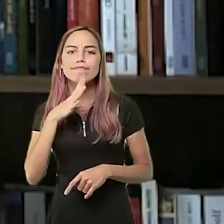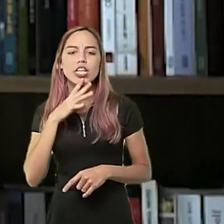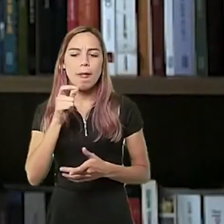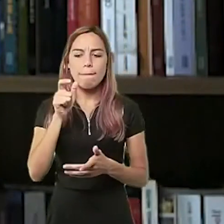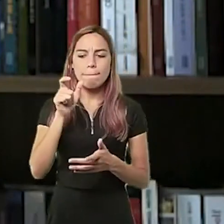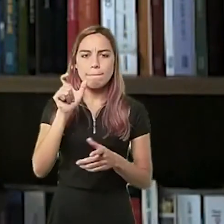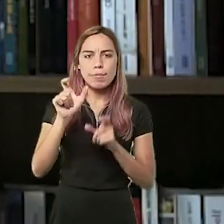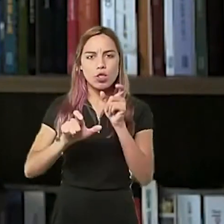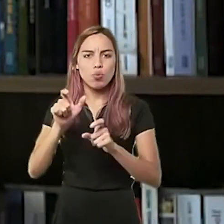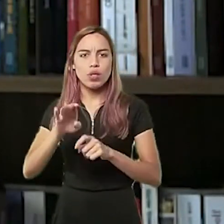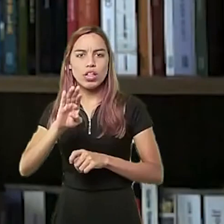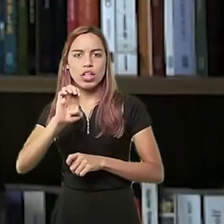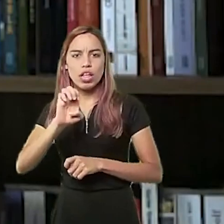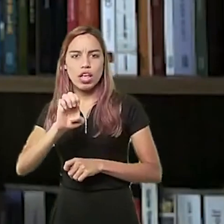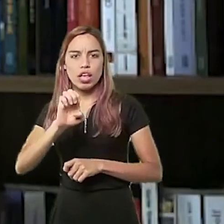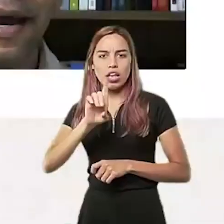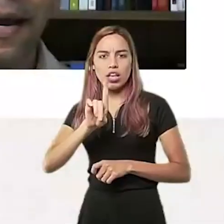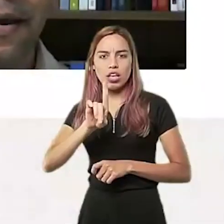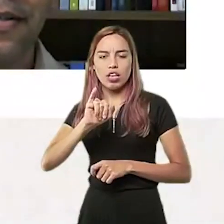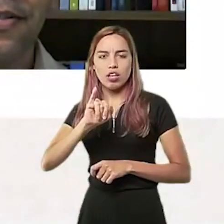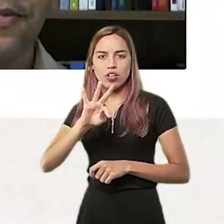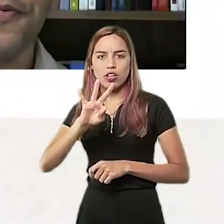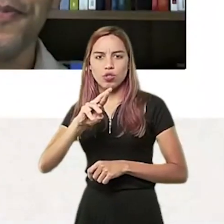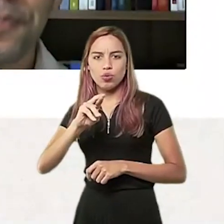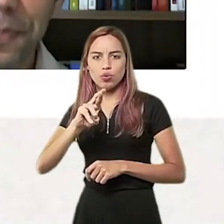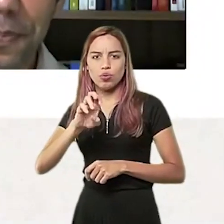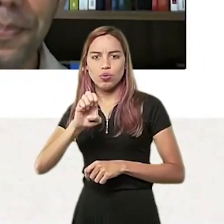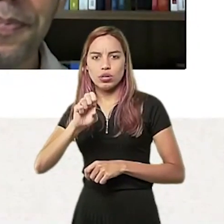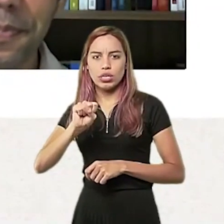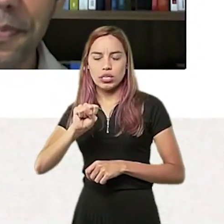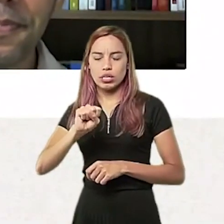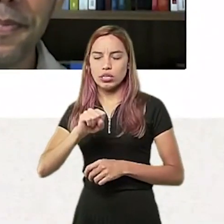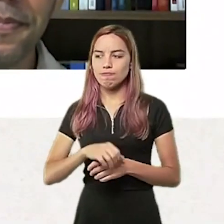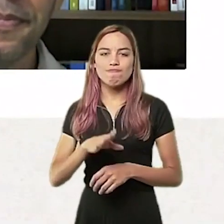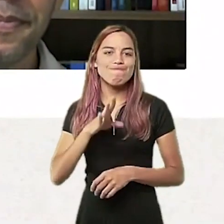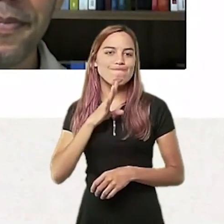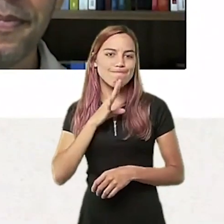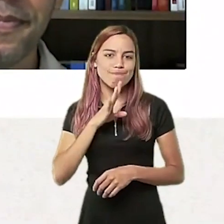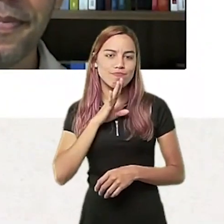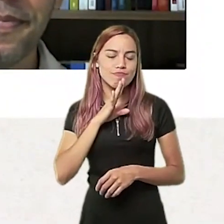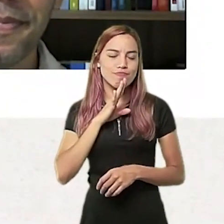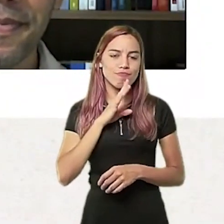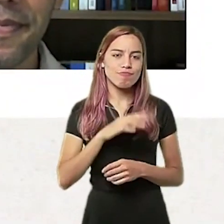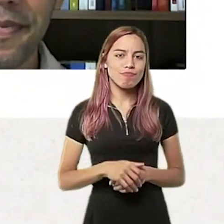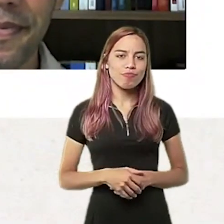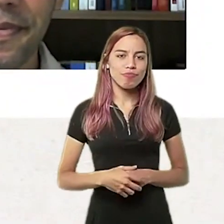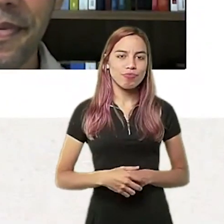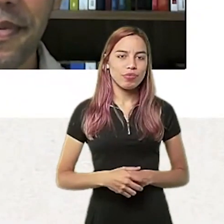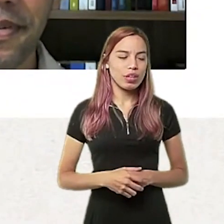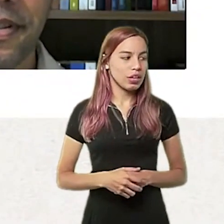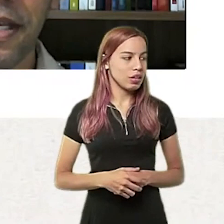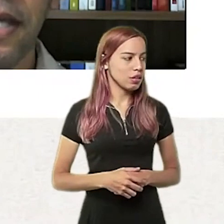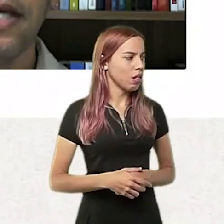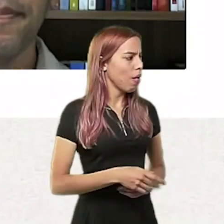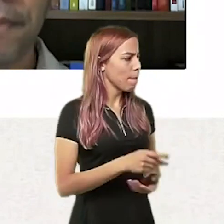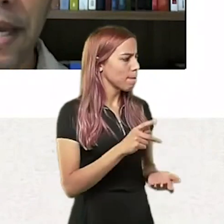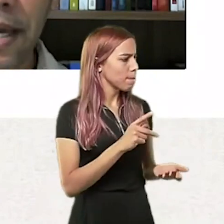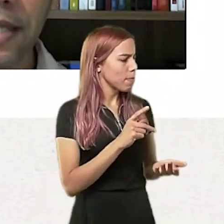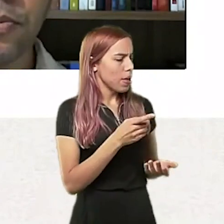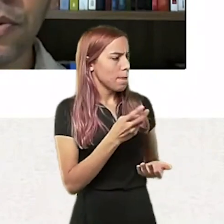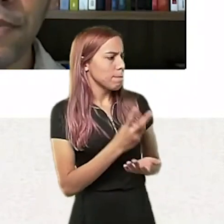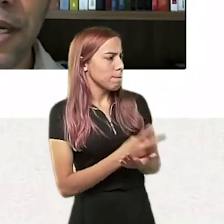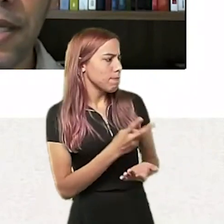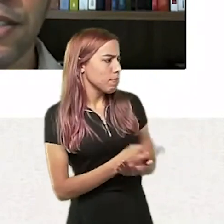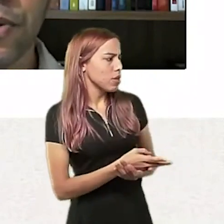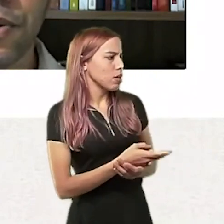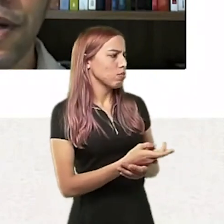por suas publicações, né? Mesmo já tendo sido, tendo o livro indicado ao Prêmio Jabuti.